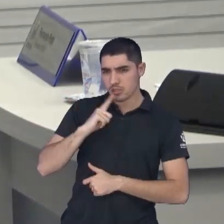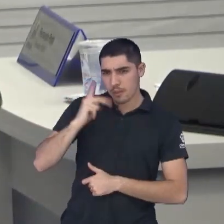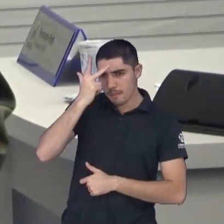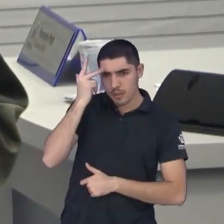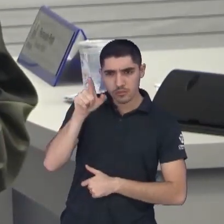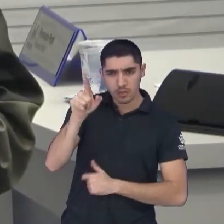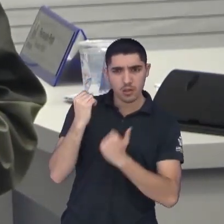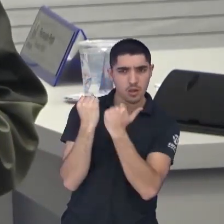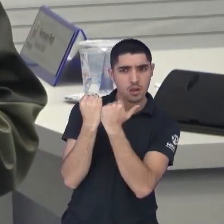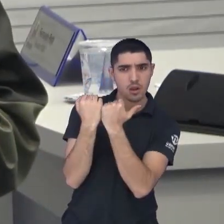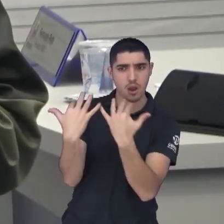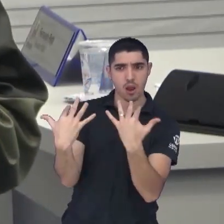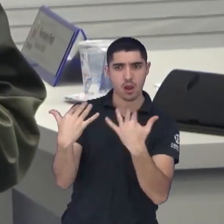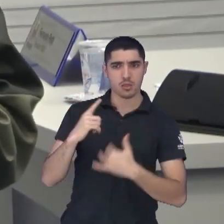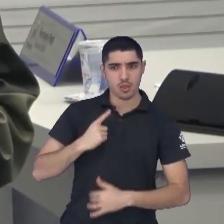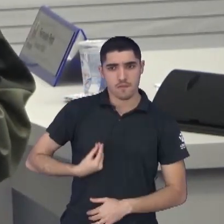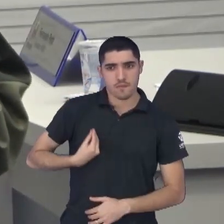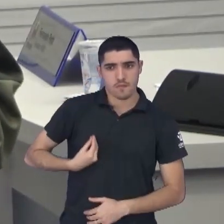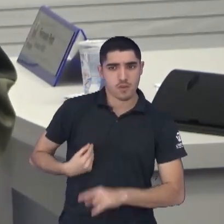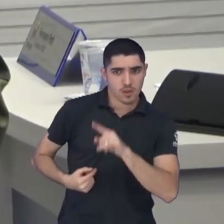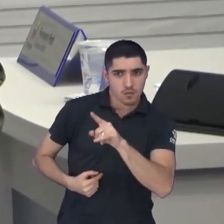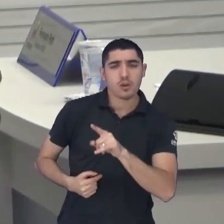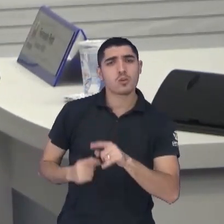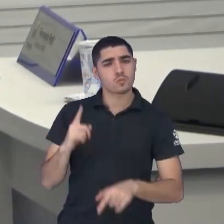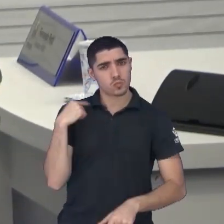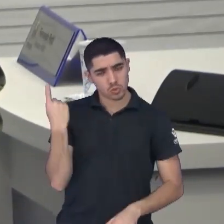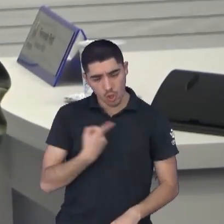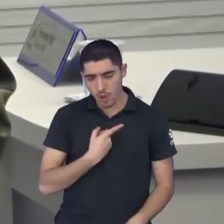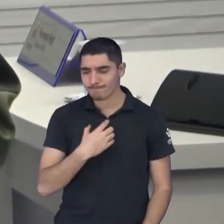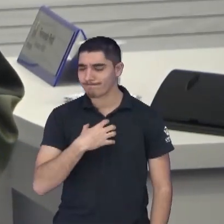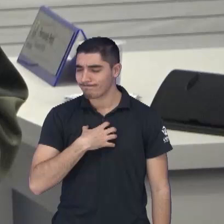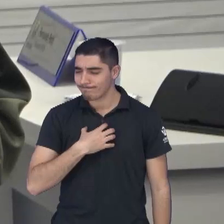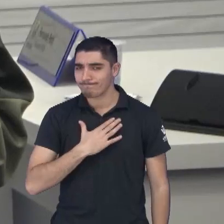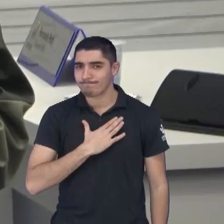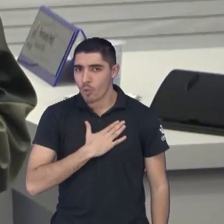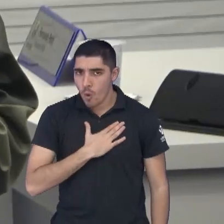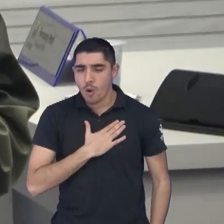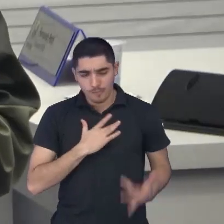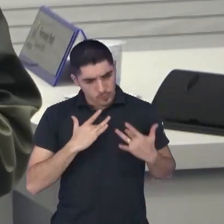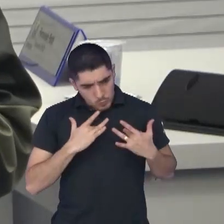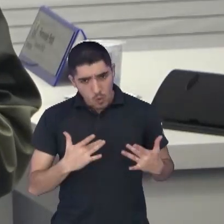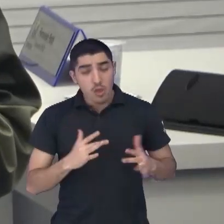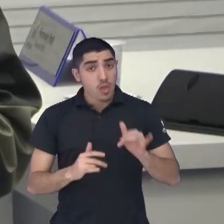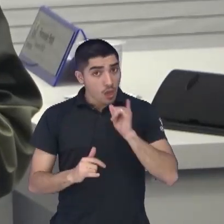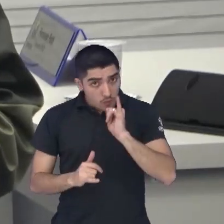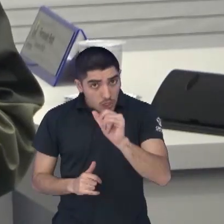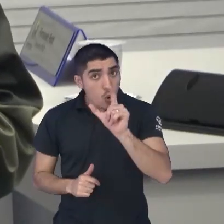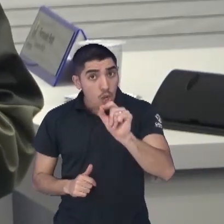aqui já, a nossa solidariedade e dizer, ainda hoje,